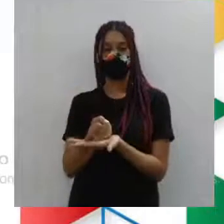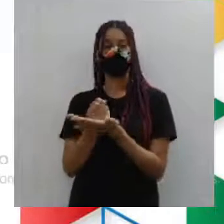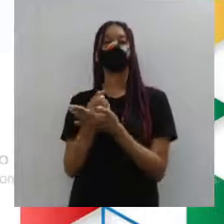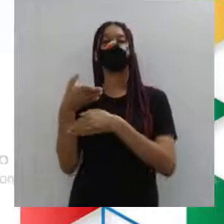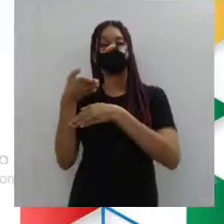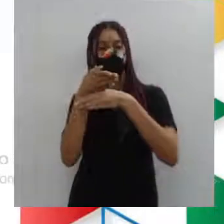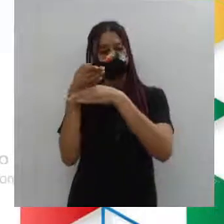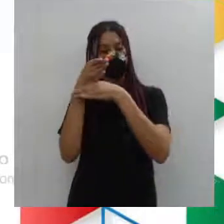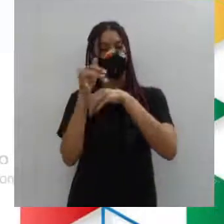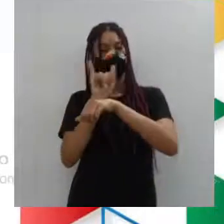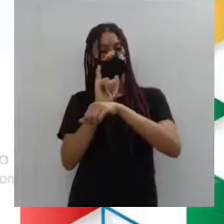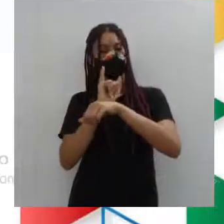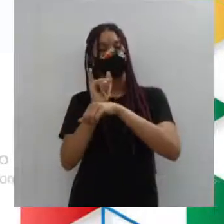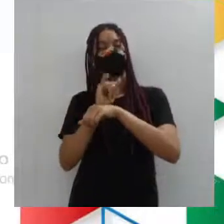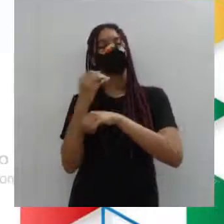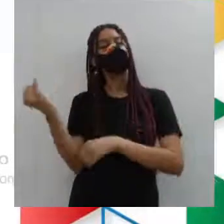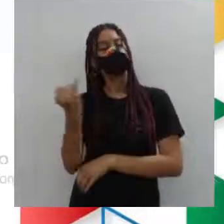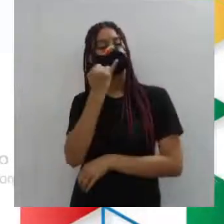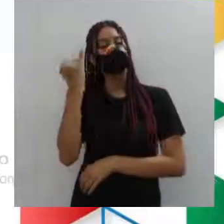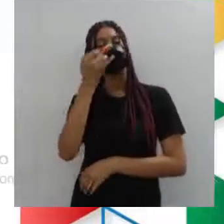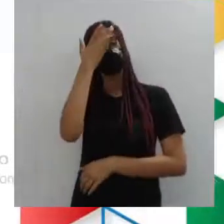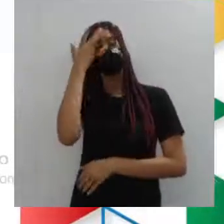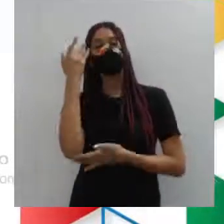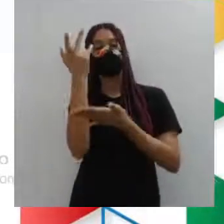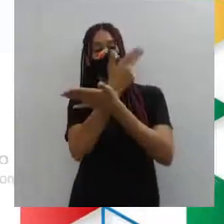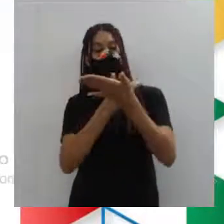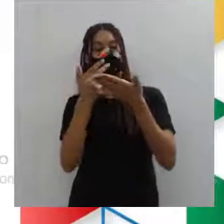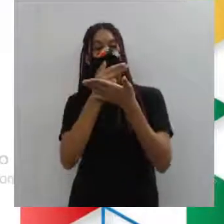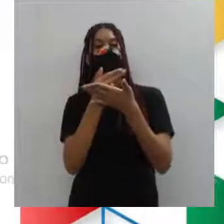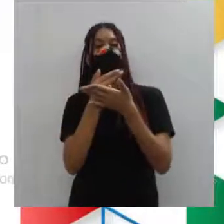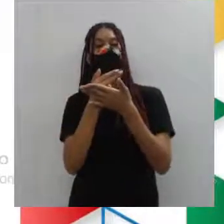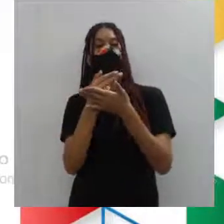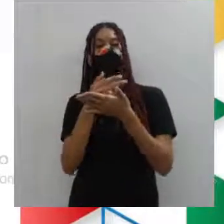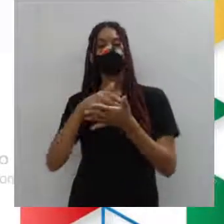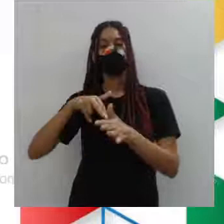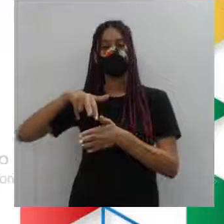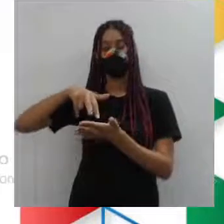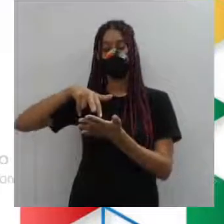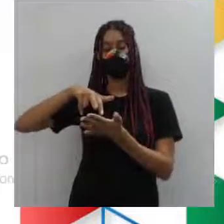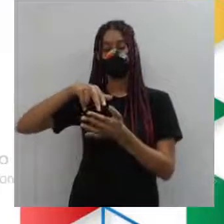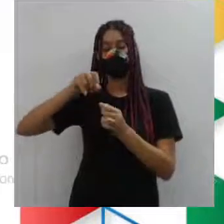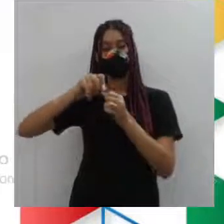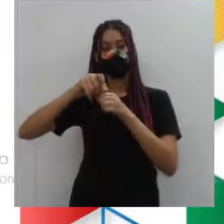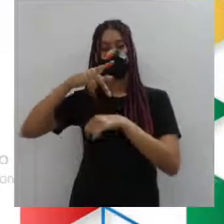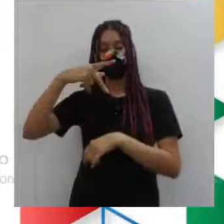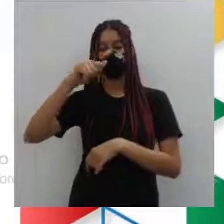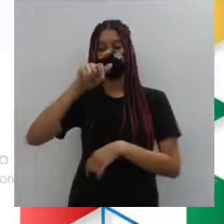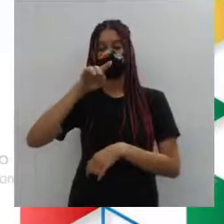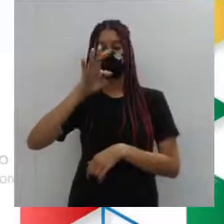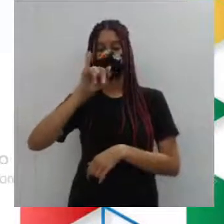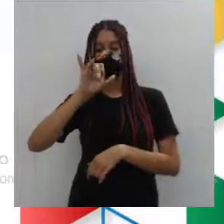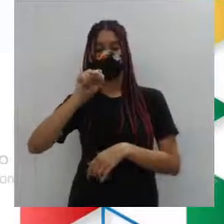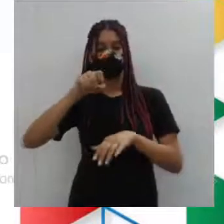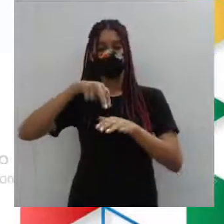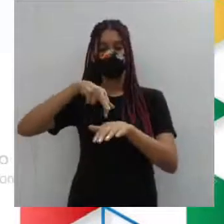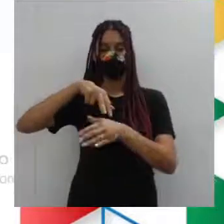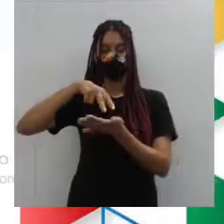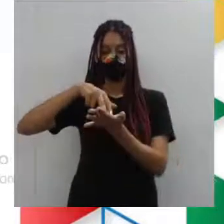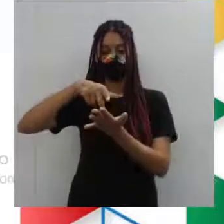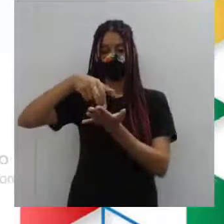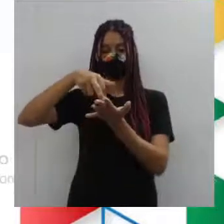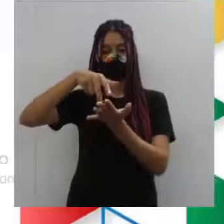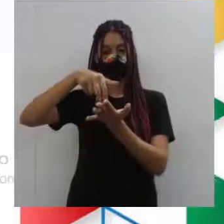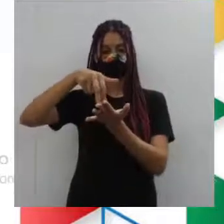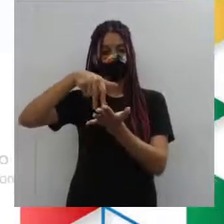vídeo muito interessante, onde o cara desenha um patins. E aí ele desenha o patins na escala 1 por 1 para você.